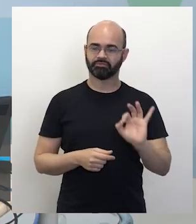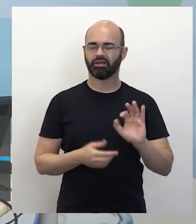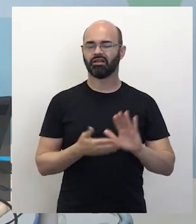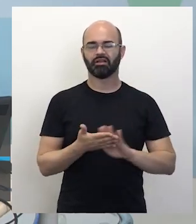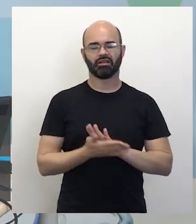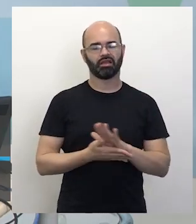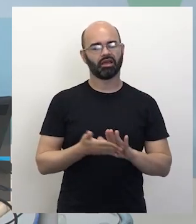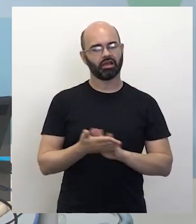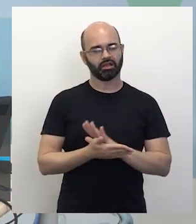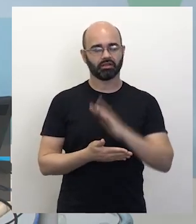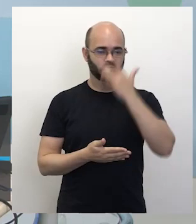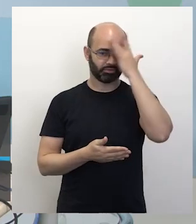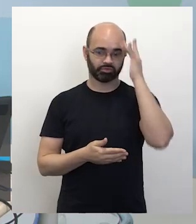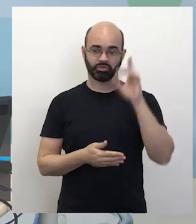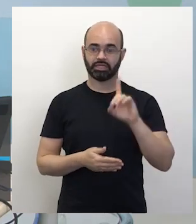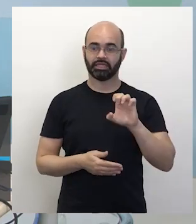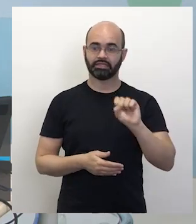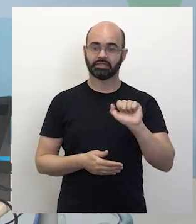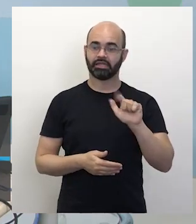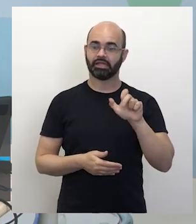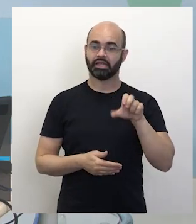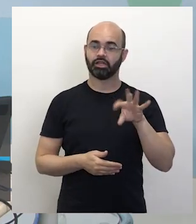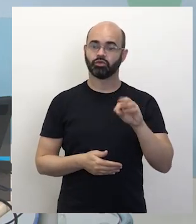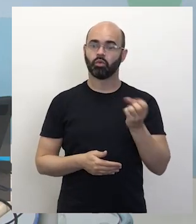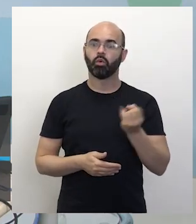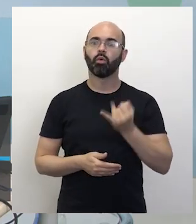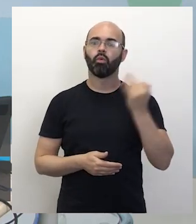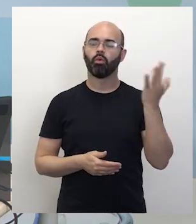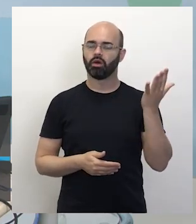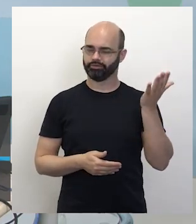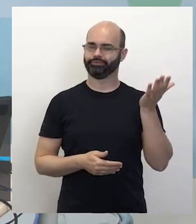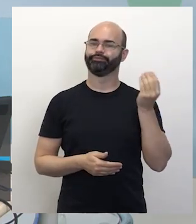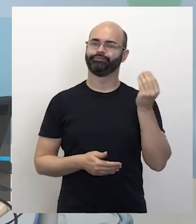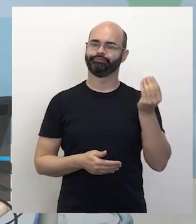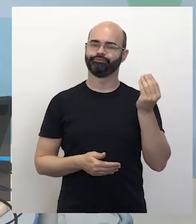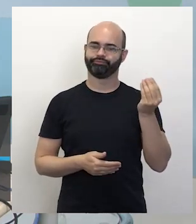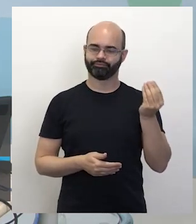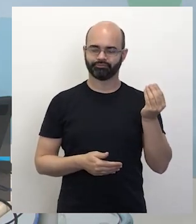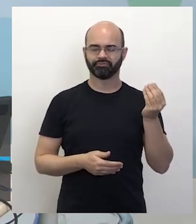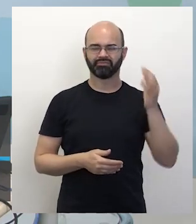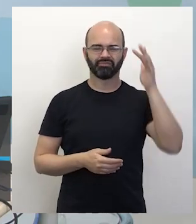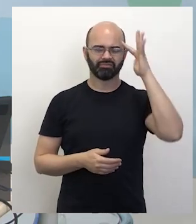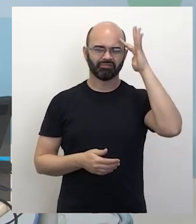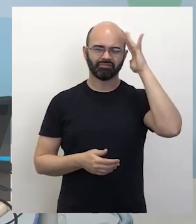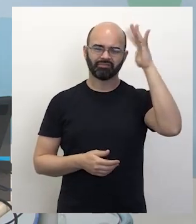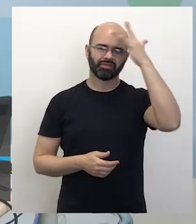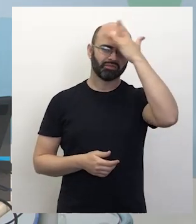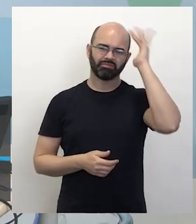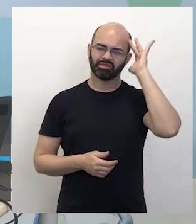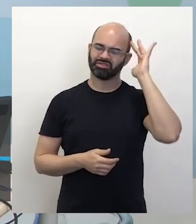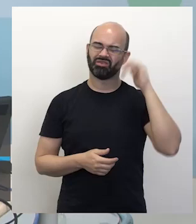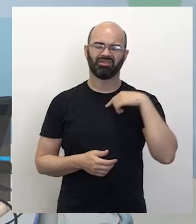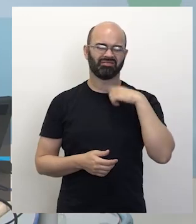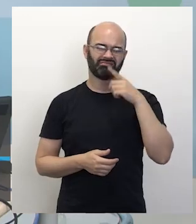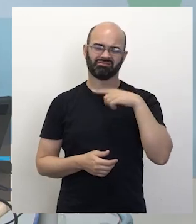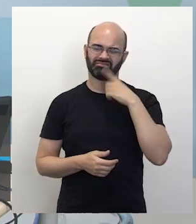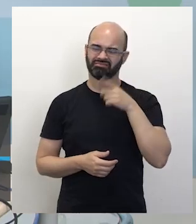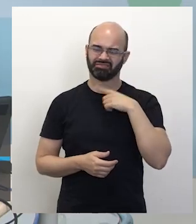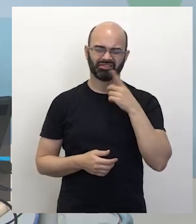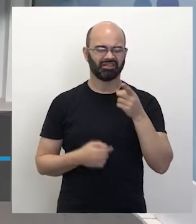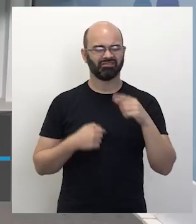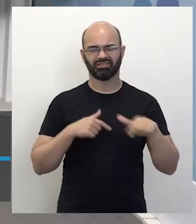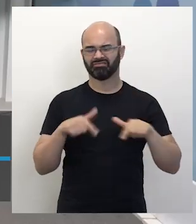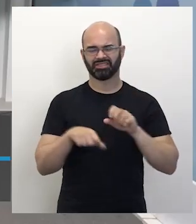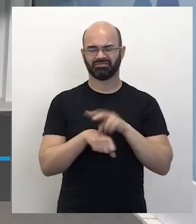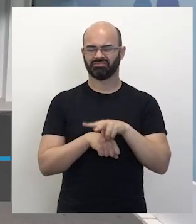situação de desalento. Você imagina, gente, o que é para uma pessoa chegar a perder as esperanças de encontrar um emprego, se encontrar desalentado. É